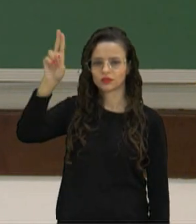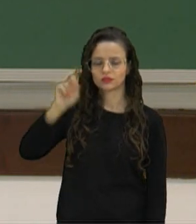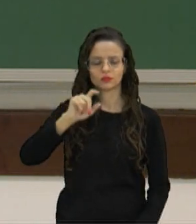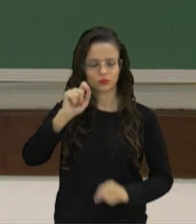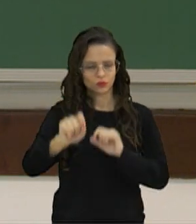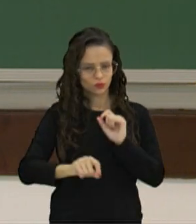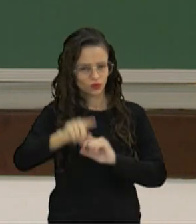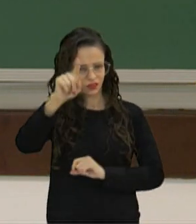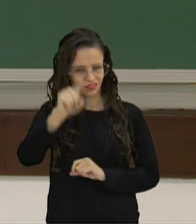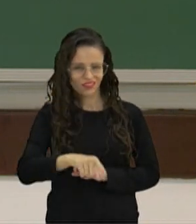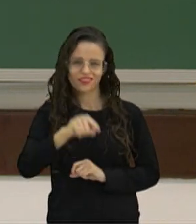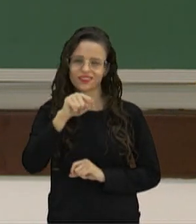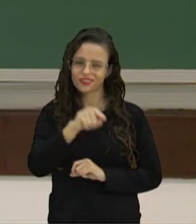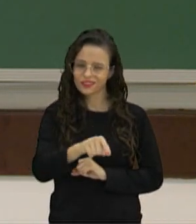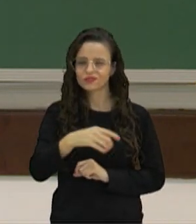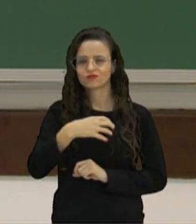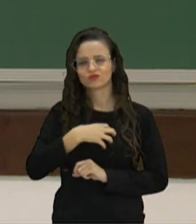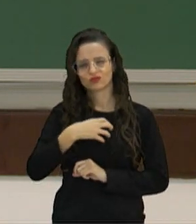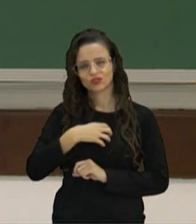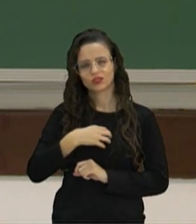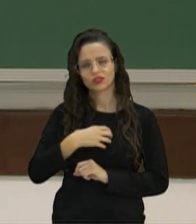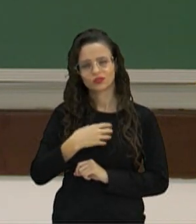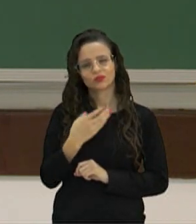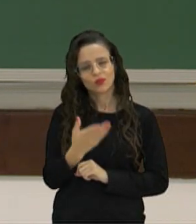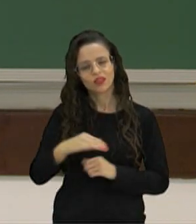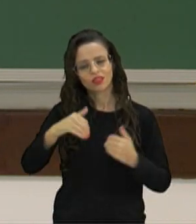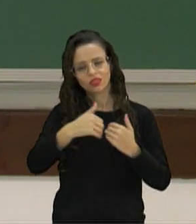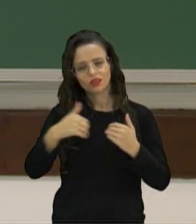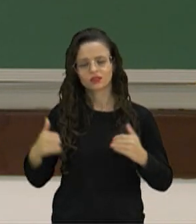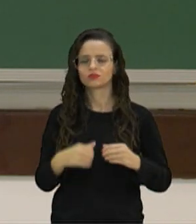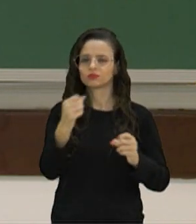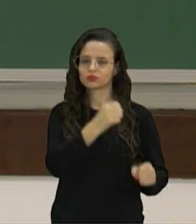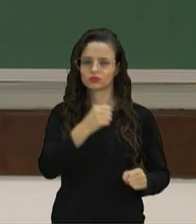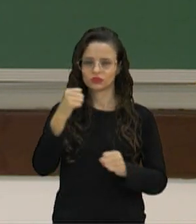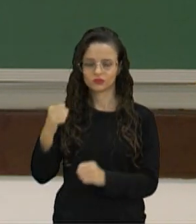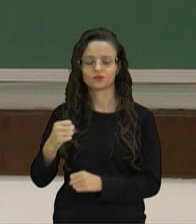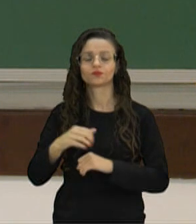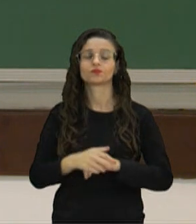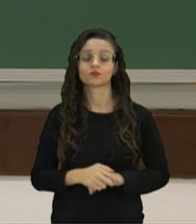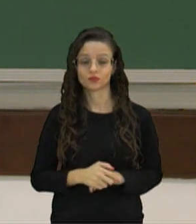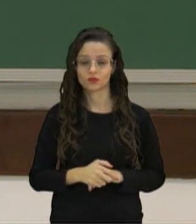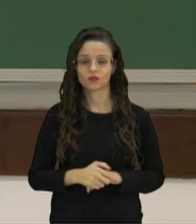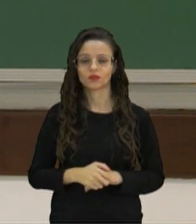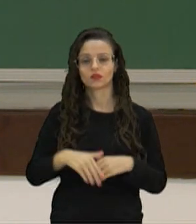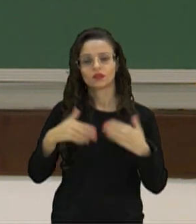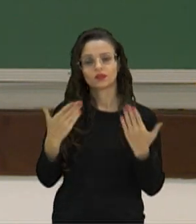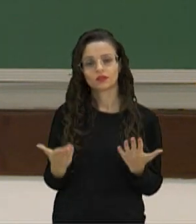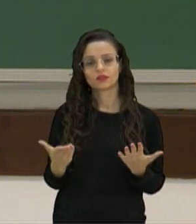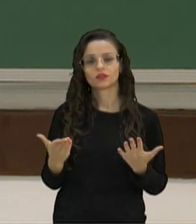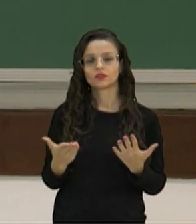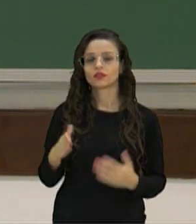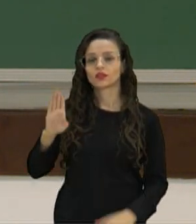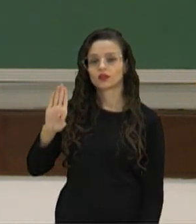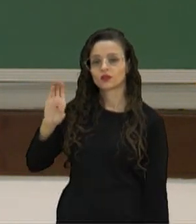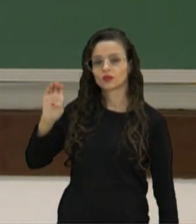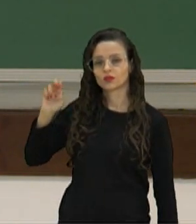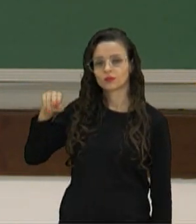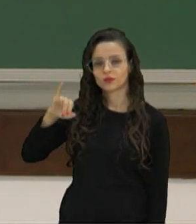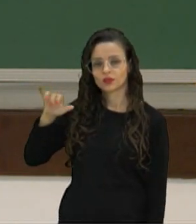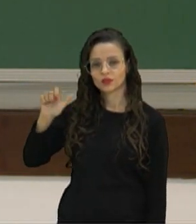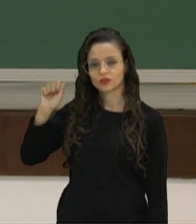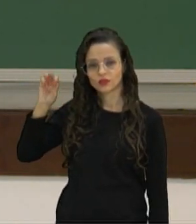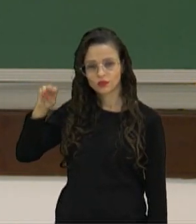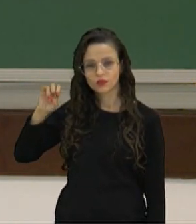é uma dessas espécies de estado de exceção, ele chega ao poder. Então, o Benjamin, ao falar do